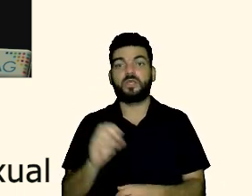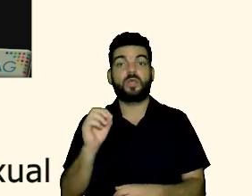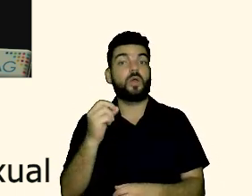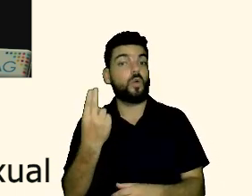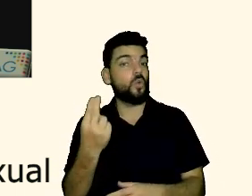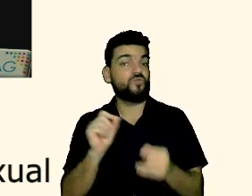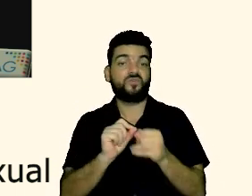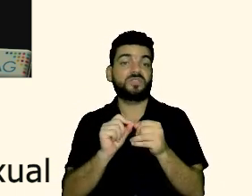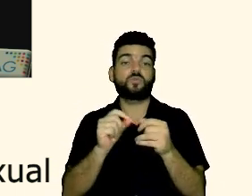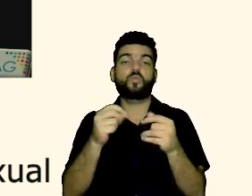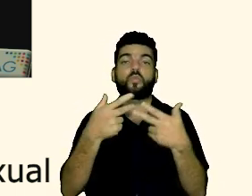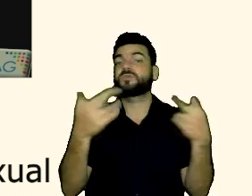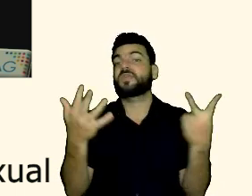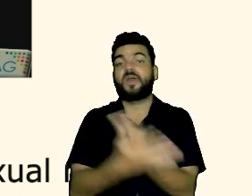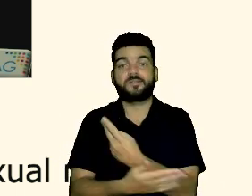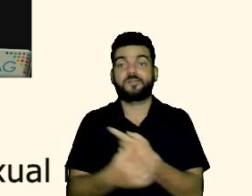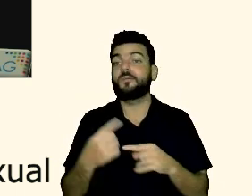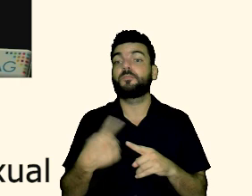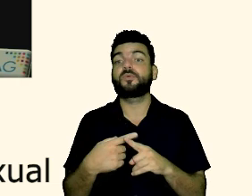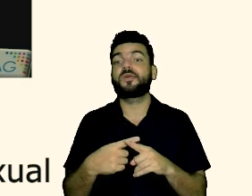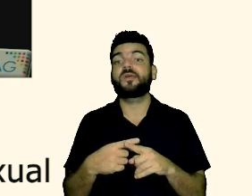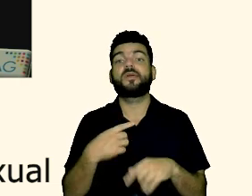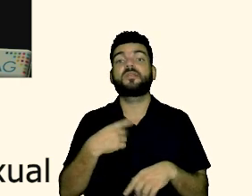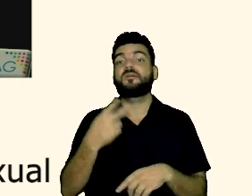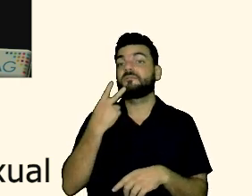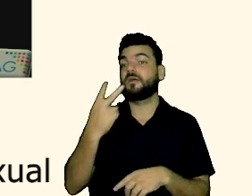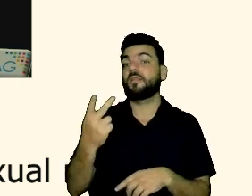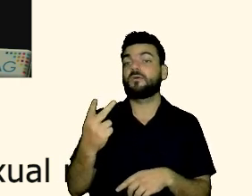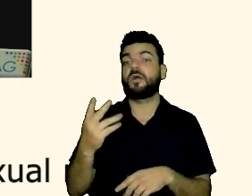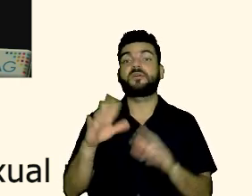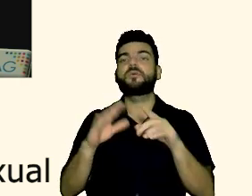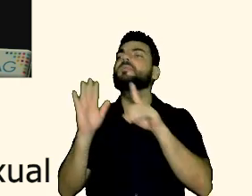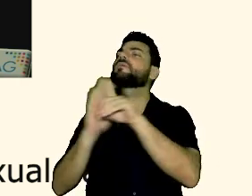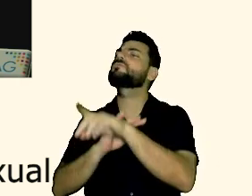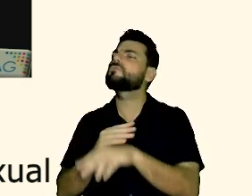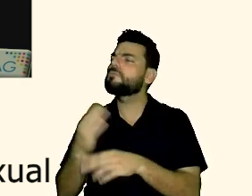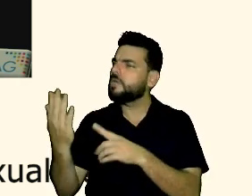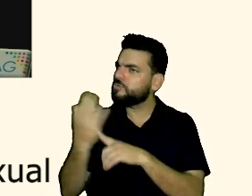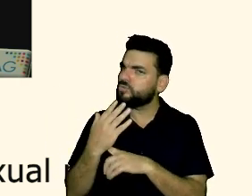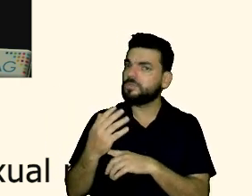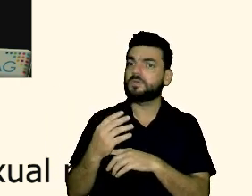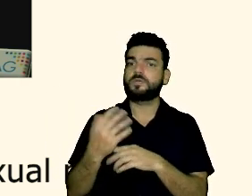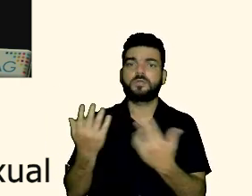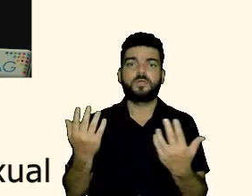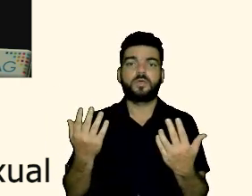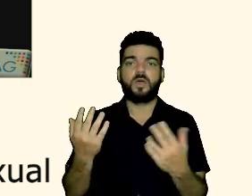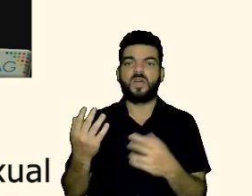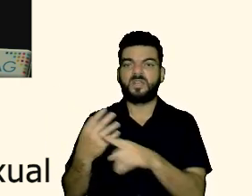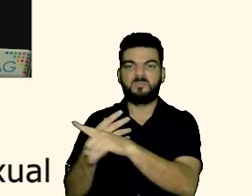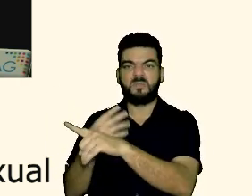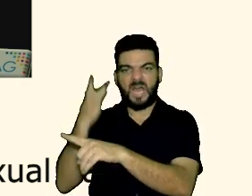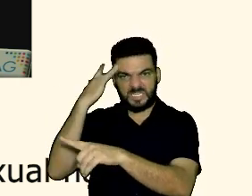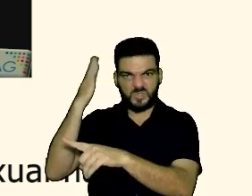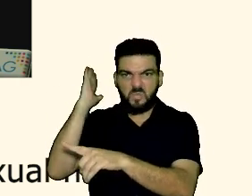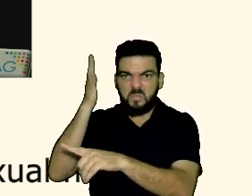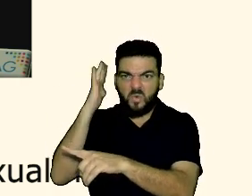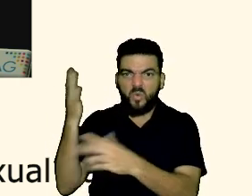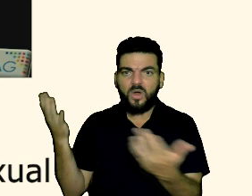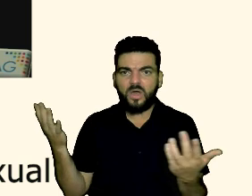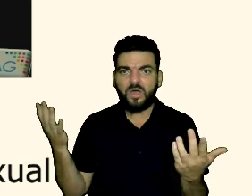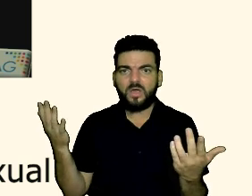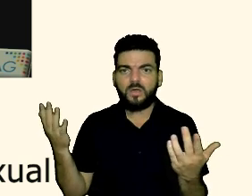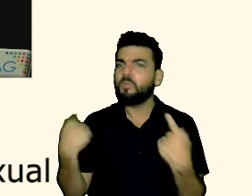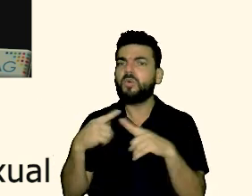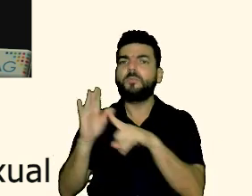uma dúvida, fez uma pergunta que aparentemente pensa que é tola, né? Porque ela reconhece o